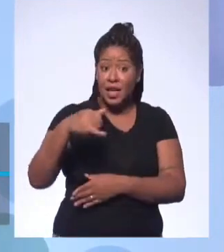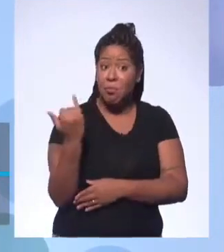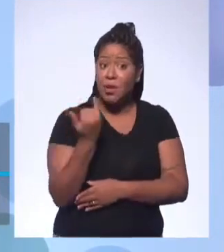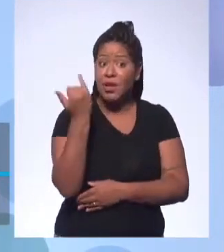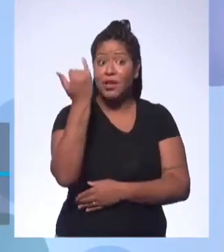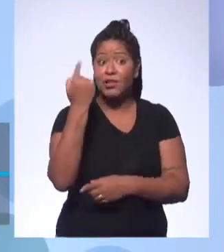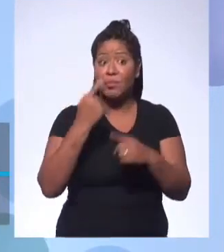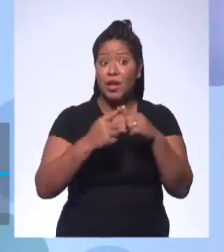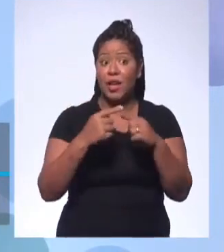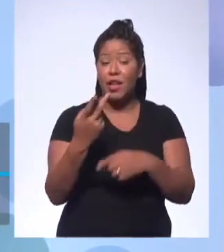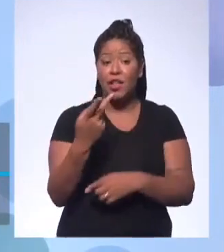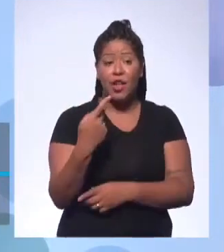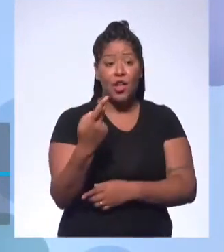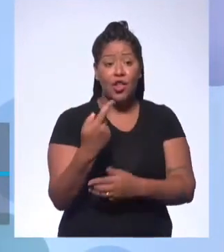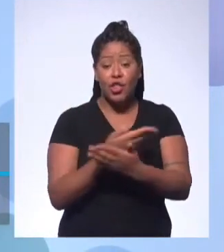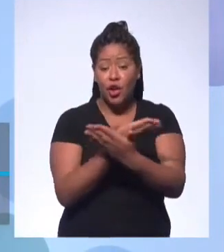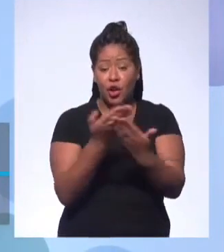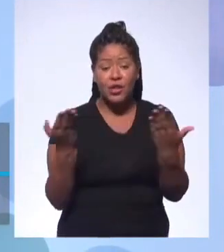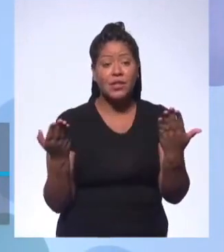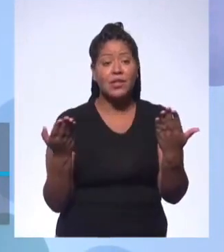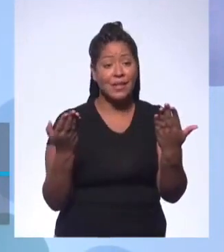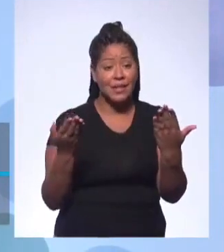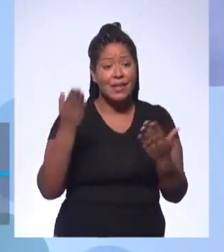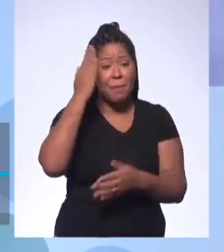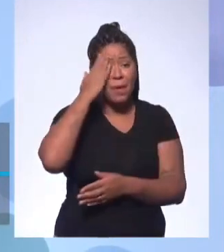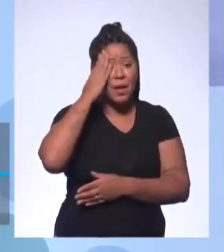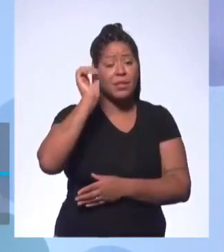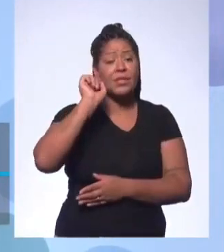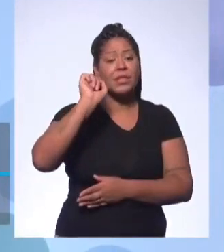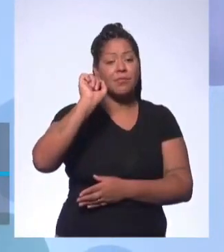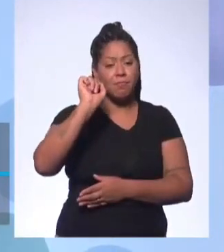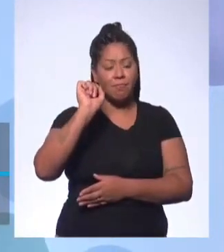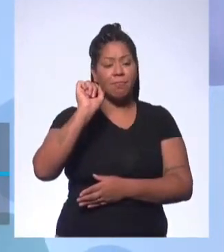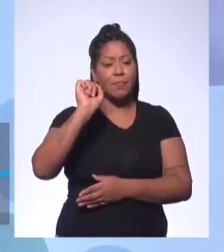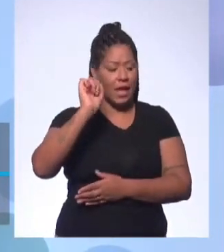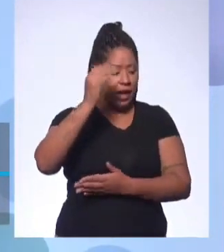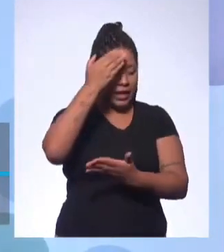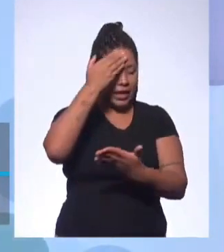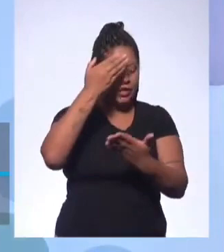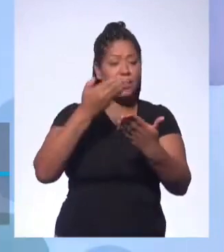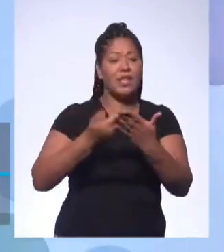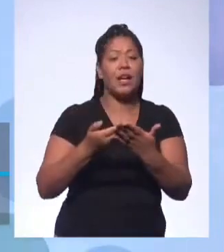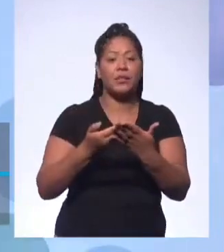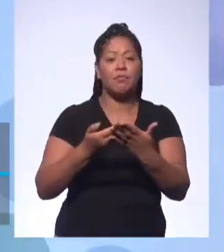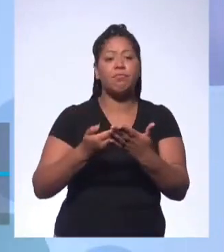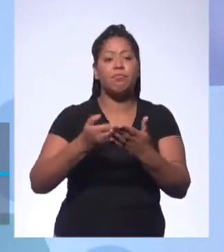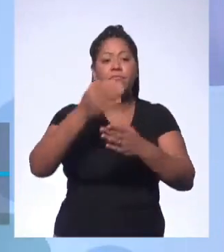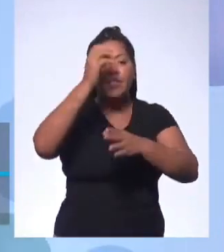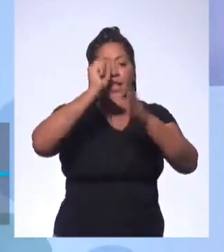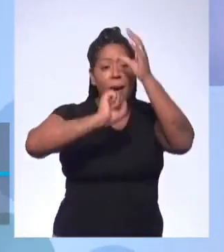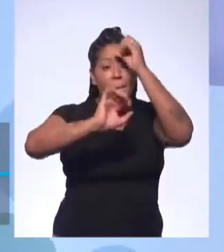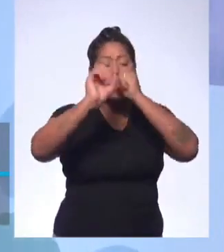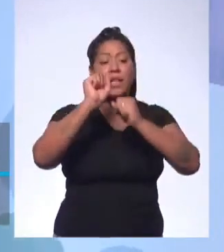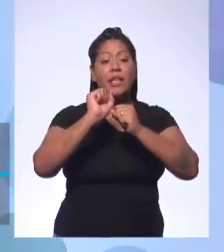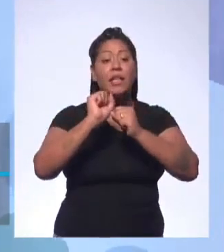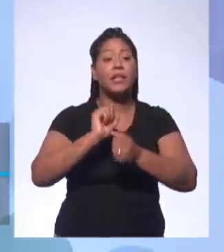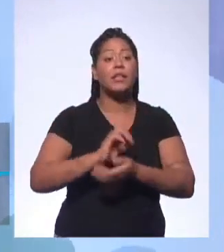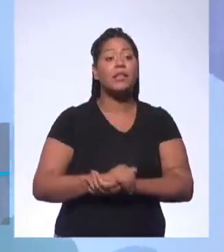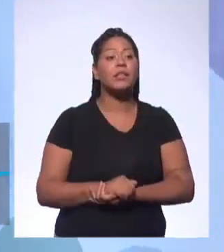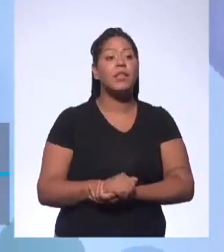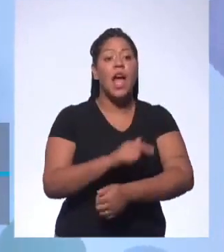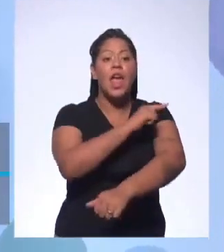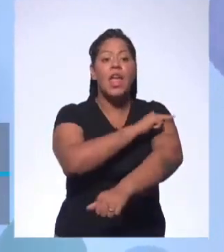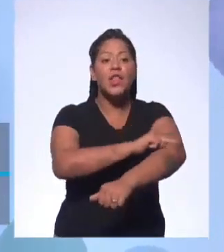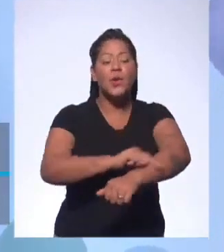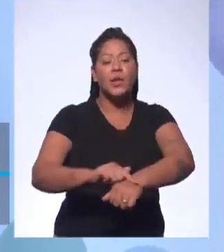nós, acreditam na educação e por isso estão aí, né? Do dia que a gente deixar de acreditar, eu até brinco com o Magno, do dia que eu deixar de acreditar, eu vou